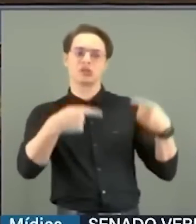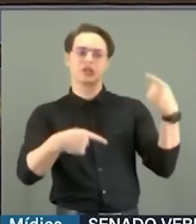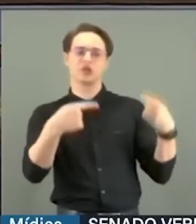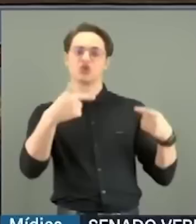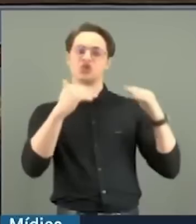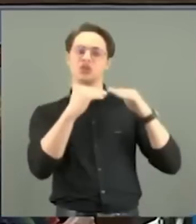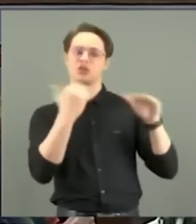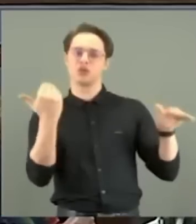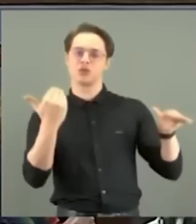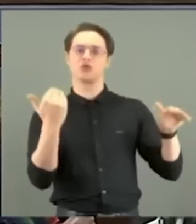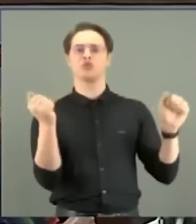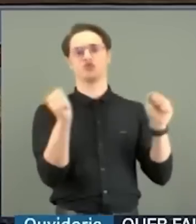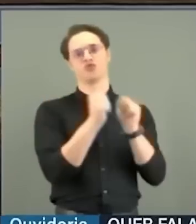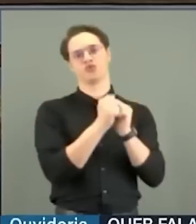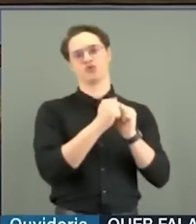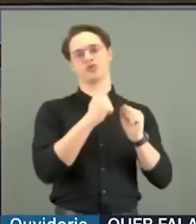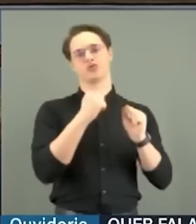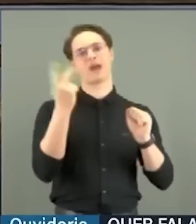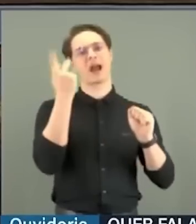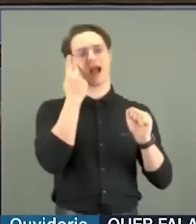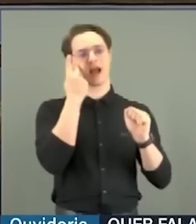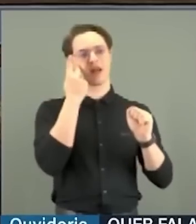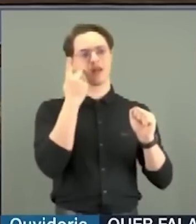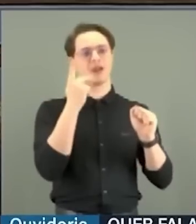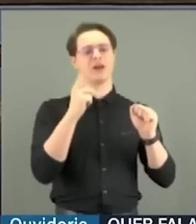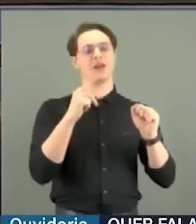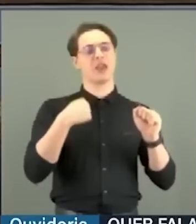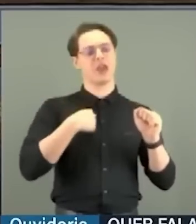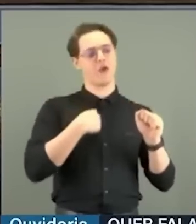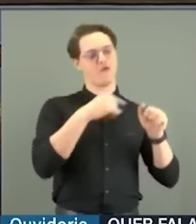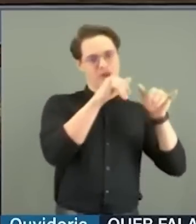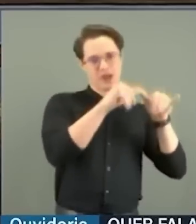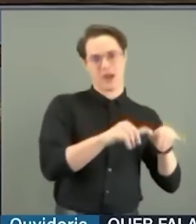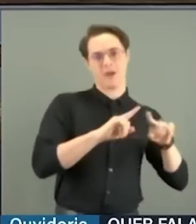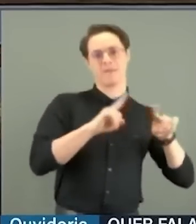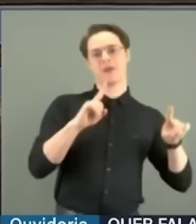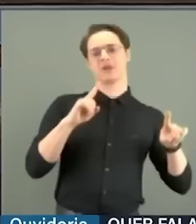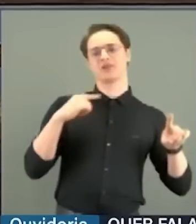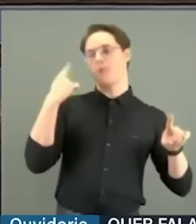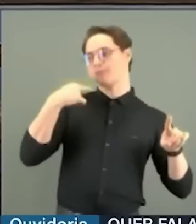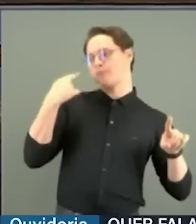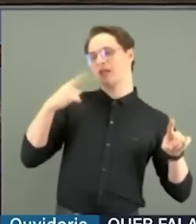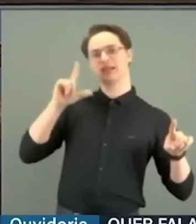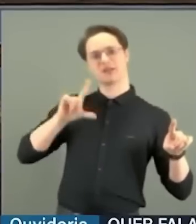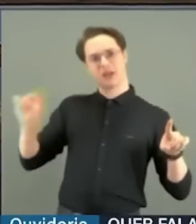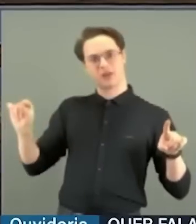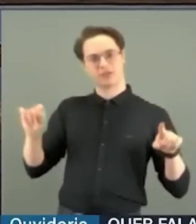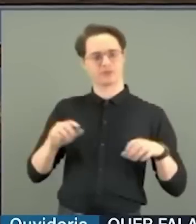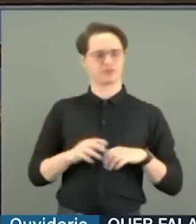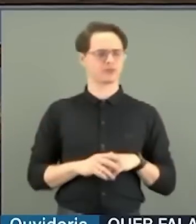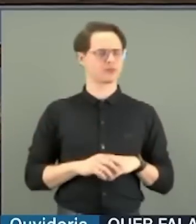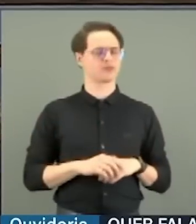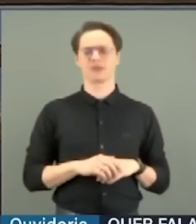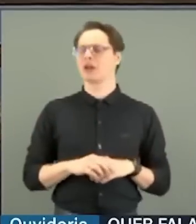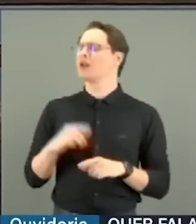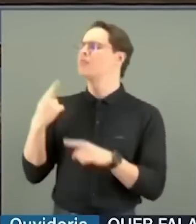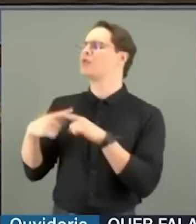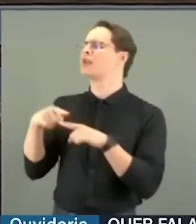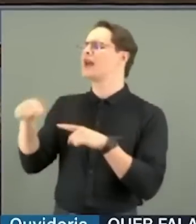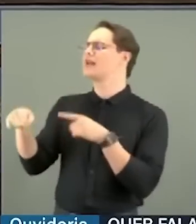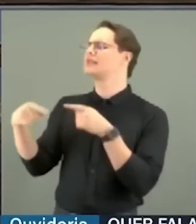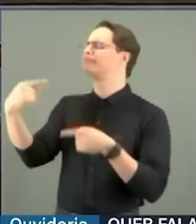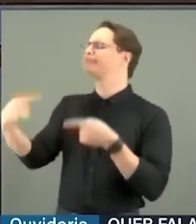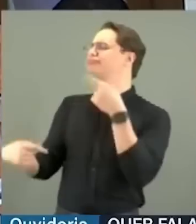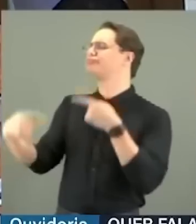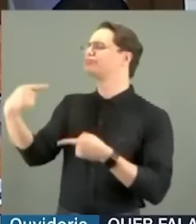apenas eu fiquei, os advogados foram embora. Você diz o advogado que está aqui, inclusive você. Sim. Esse conflito se deu por quê?